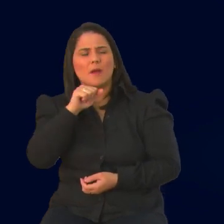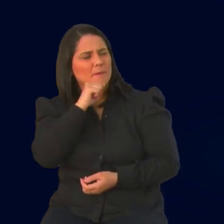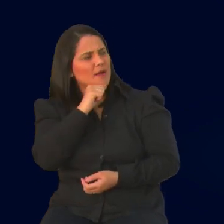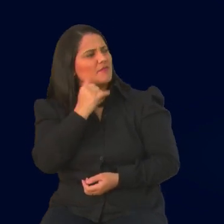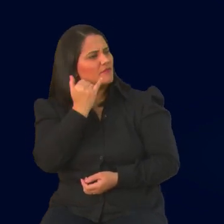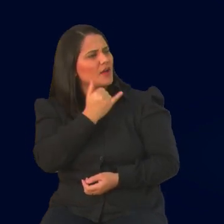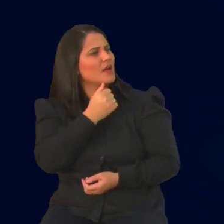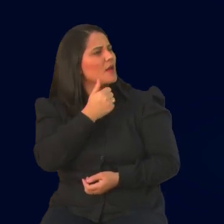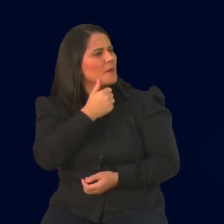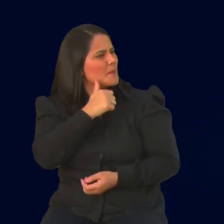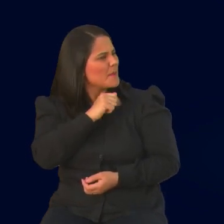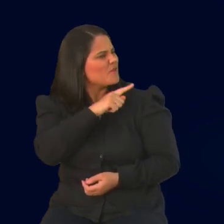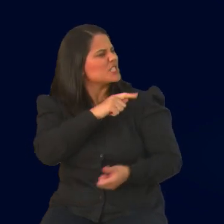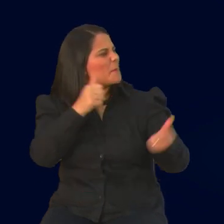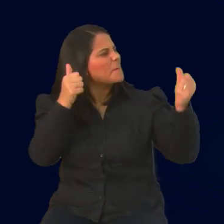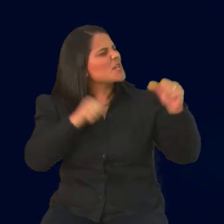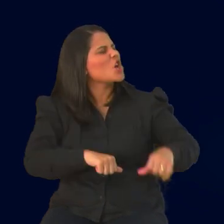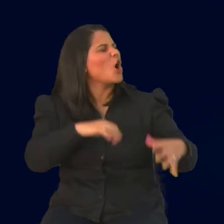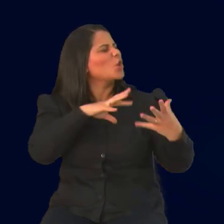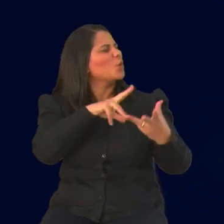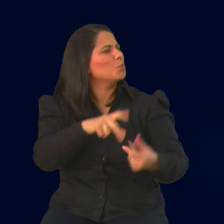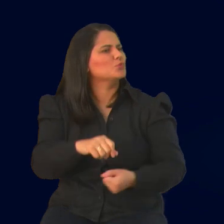digam que sim, porque eu não quero ser a única.